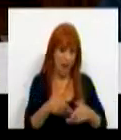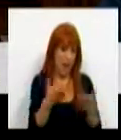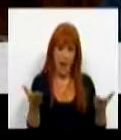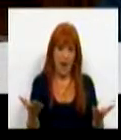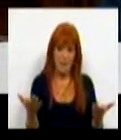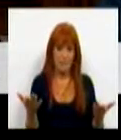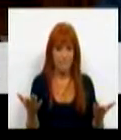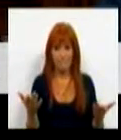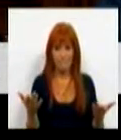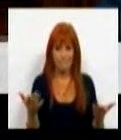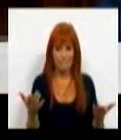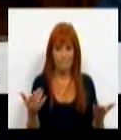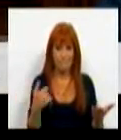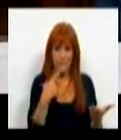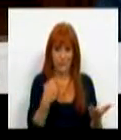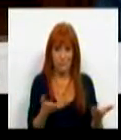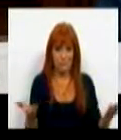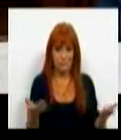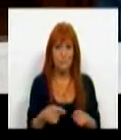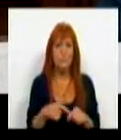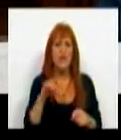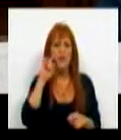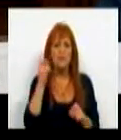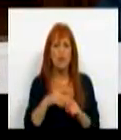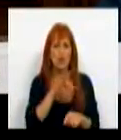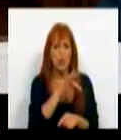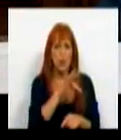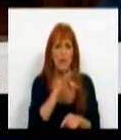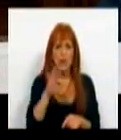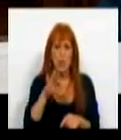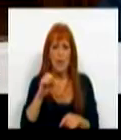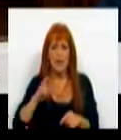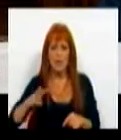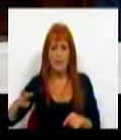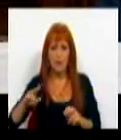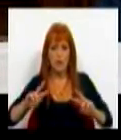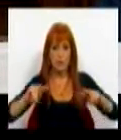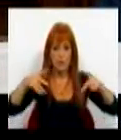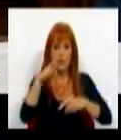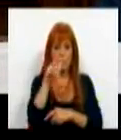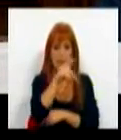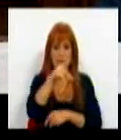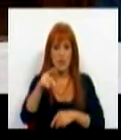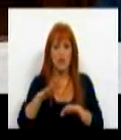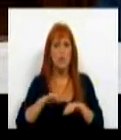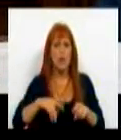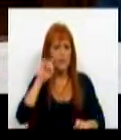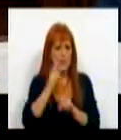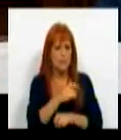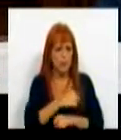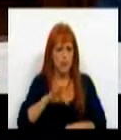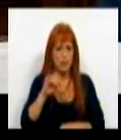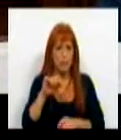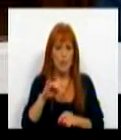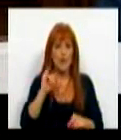esta que está aqui. Portanto, as revisões dos 440 pós 1000 têm a ver com a inspeção da Price, têm a ver com